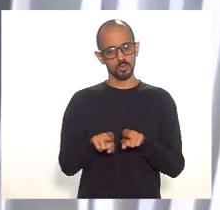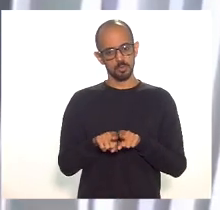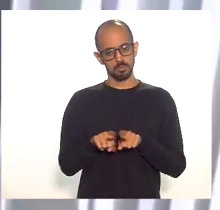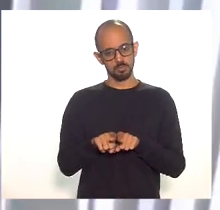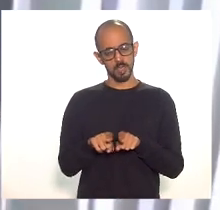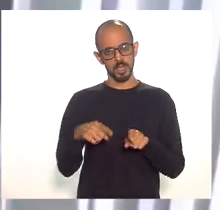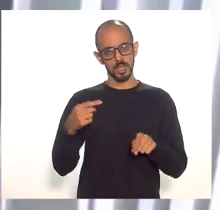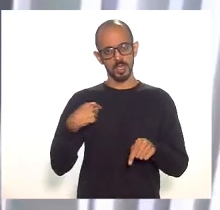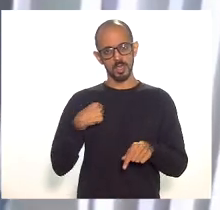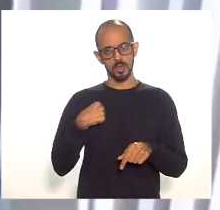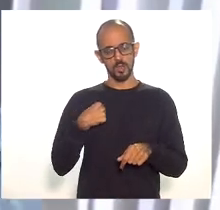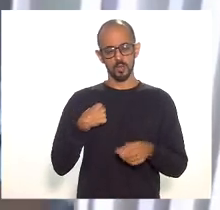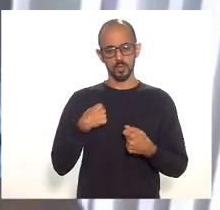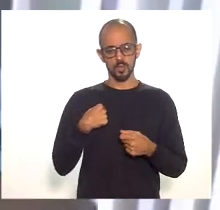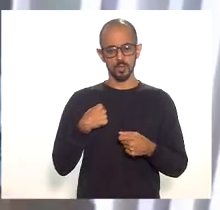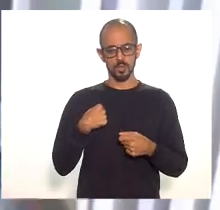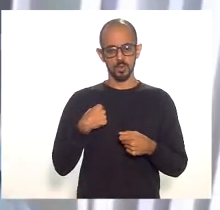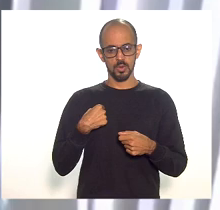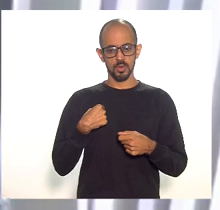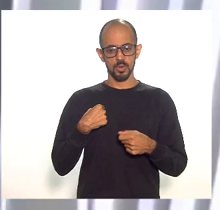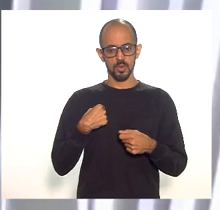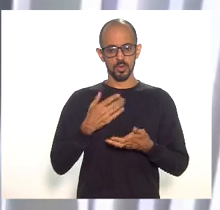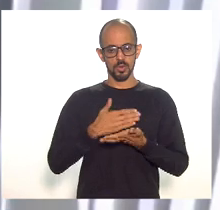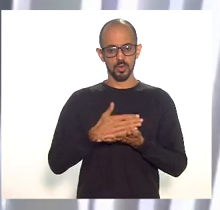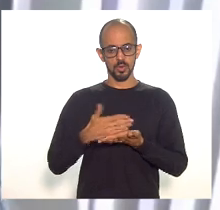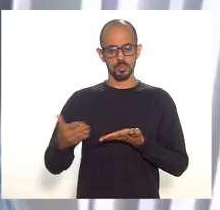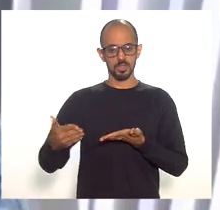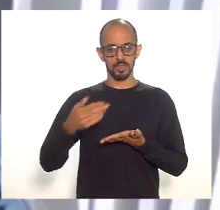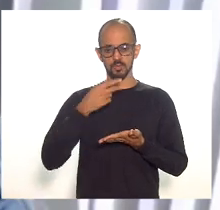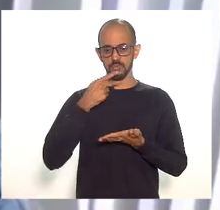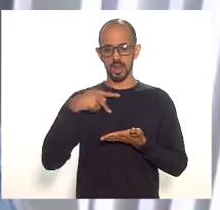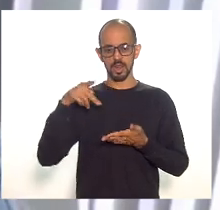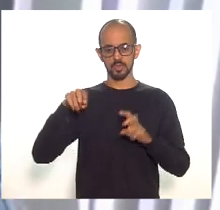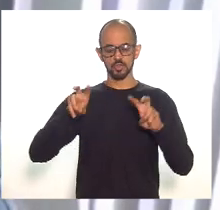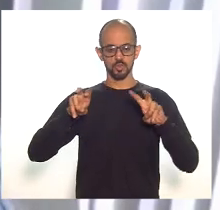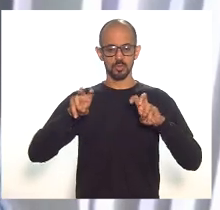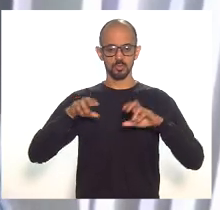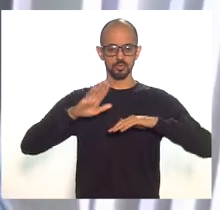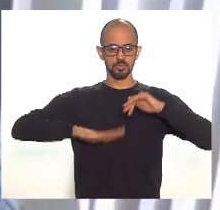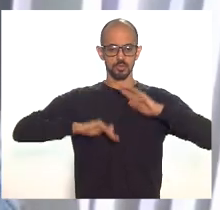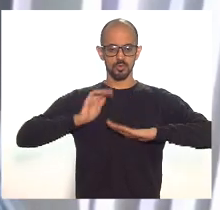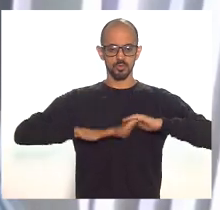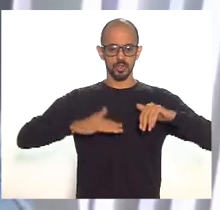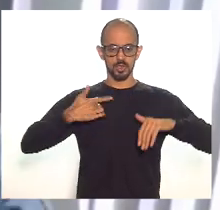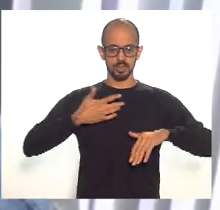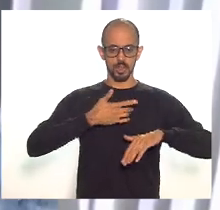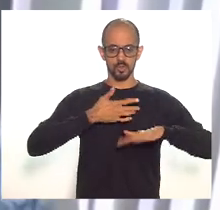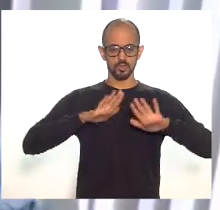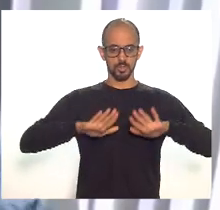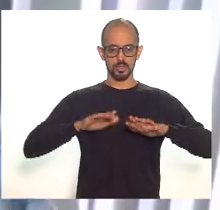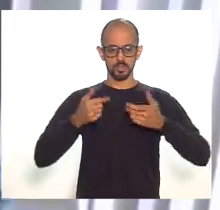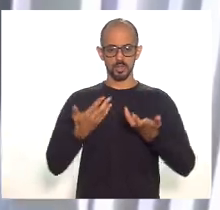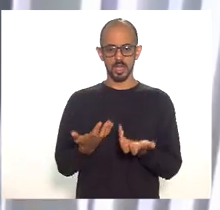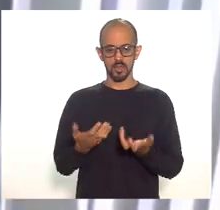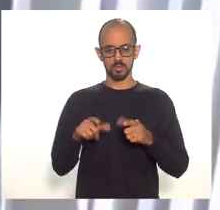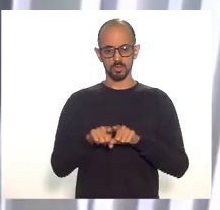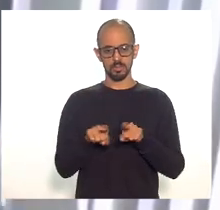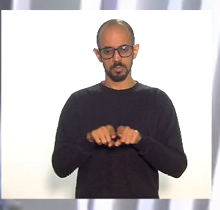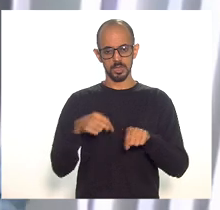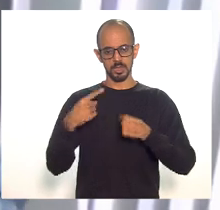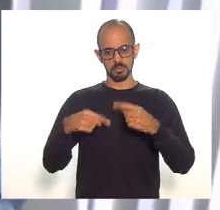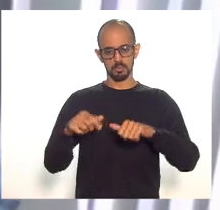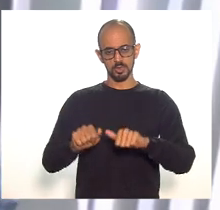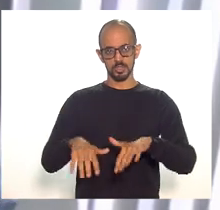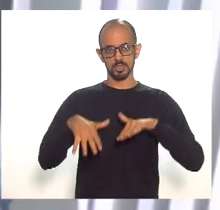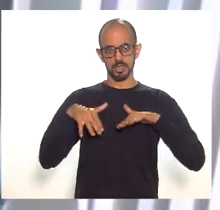tomei a palavra. Comecei desagravando os profissionais da saúde, mas eu quero fazer isso aqui na sessão plenária da Alerj. Isso dito, deputada